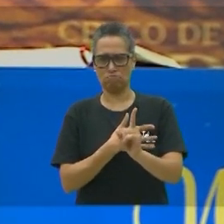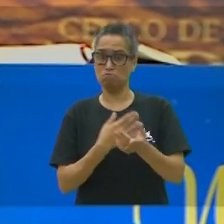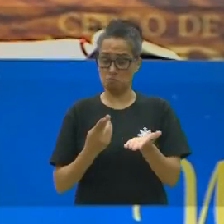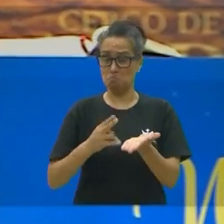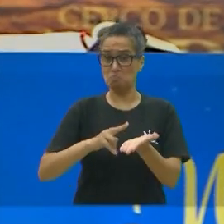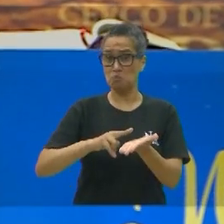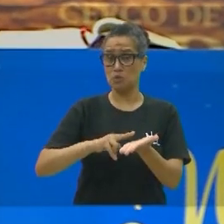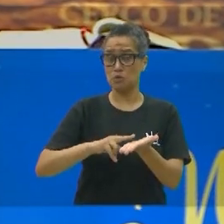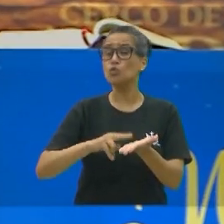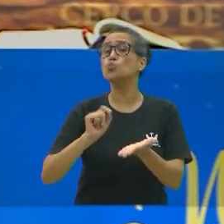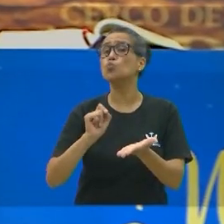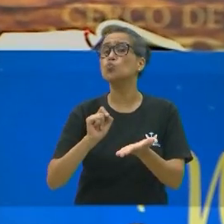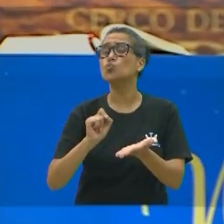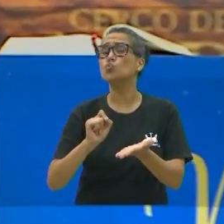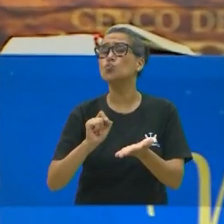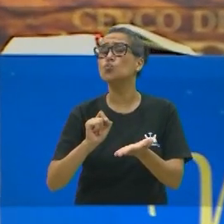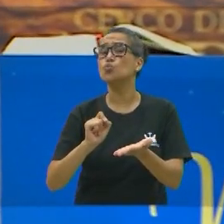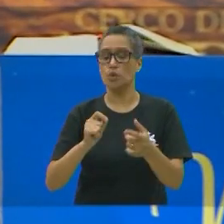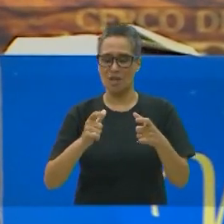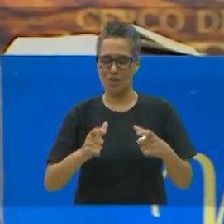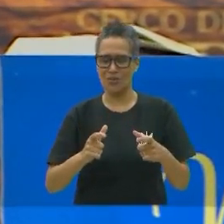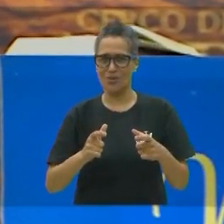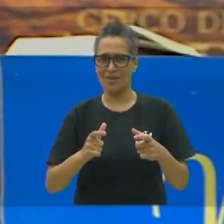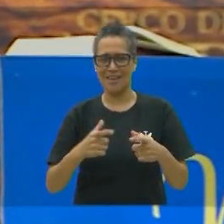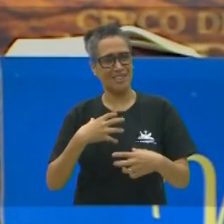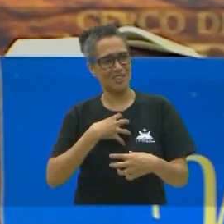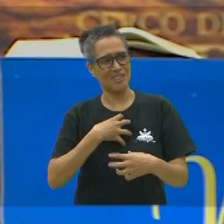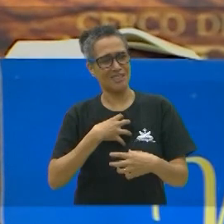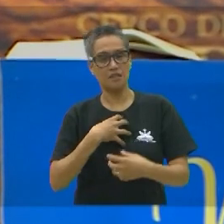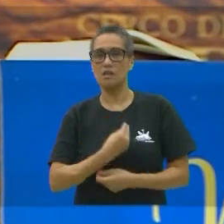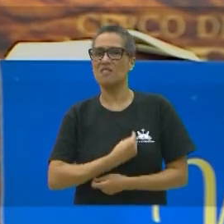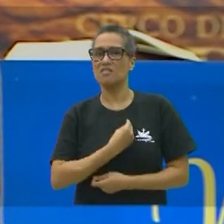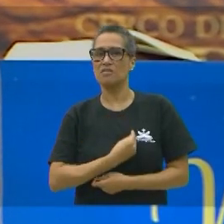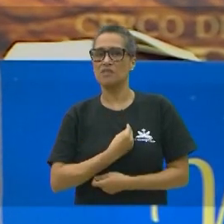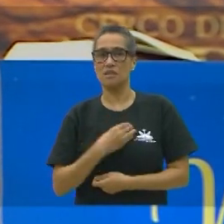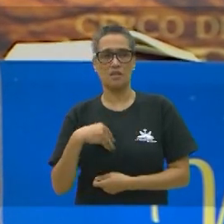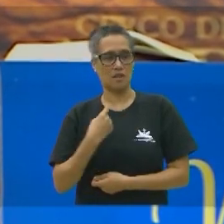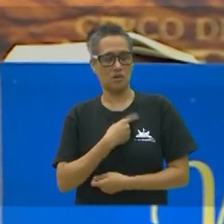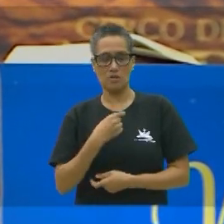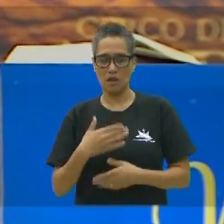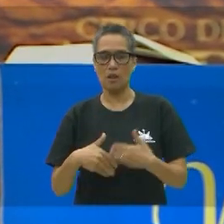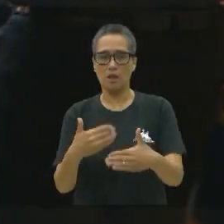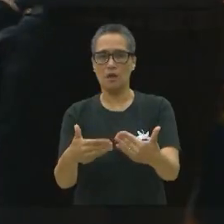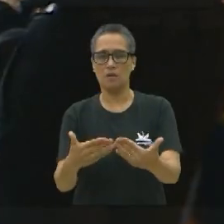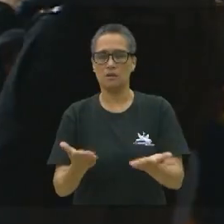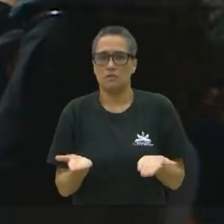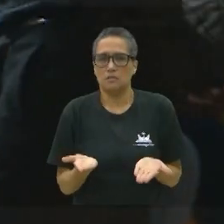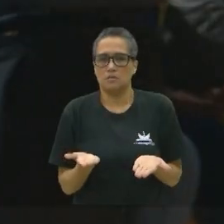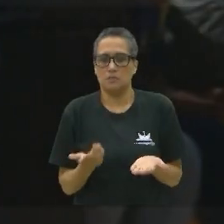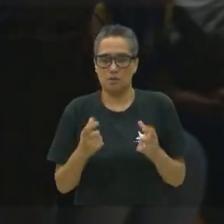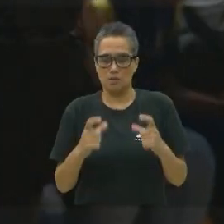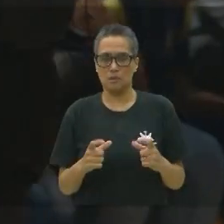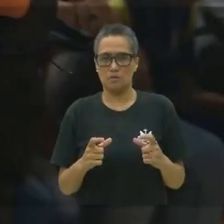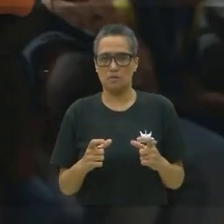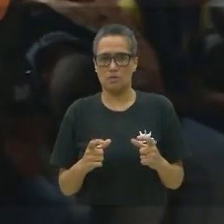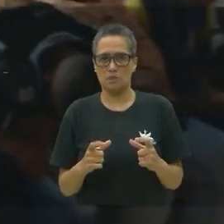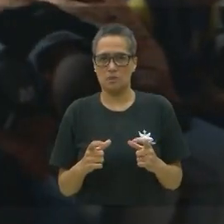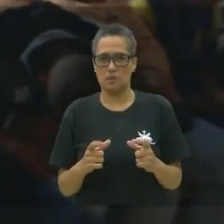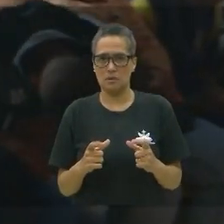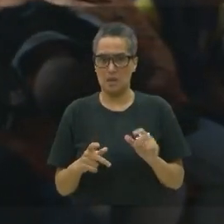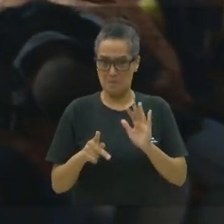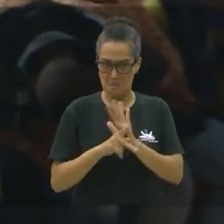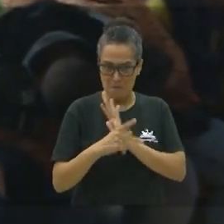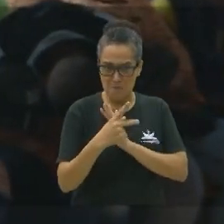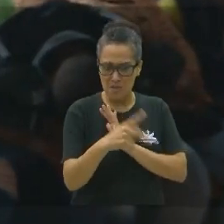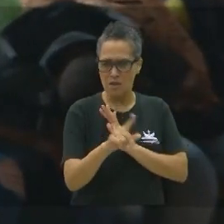Assumimos um lugar que não vai fazer a vida da gente fluir. Esse lugar não pertence a você,